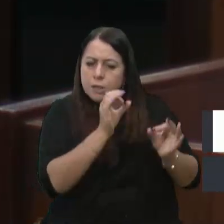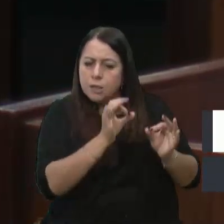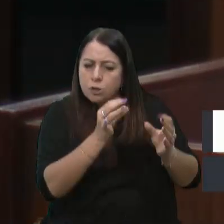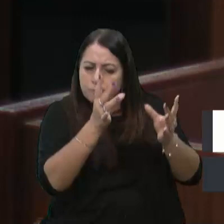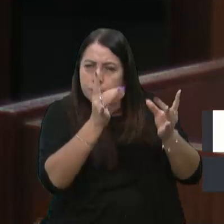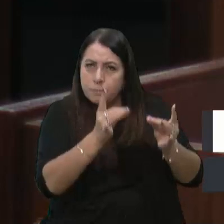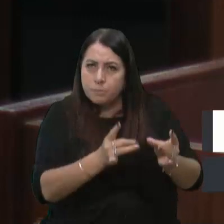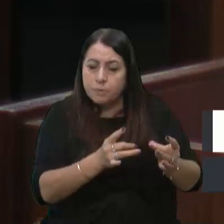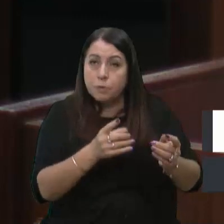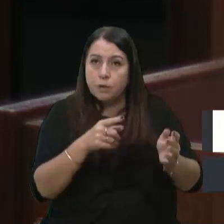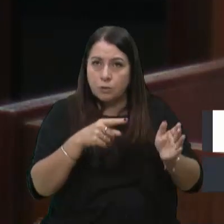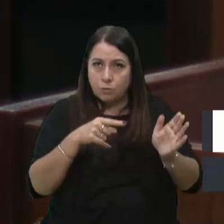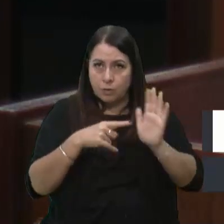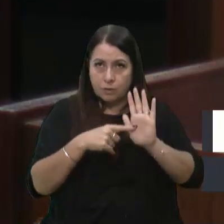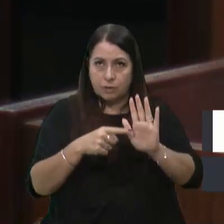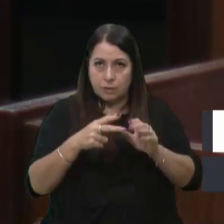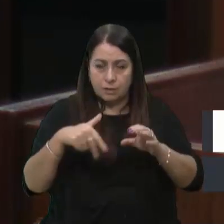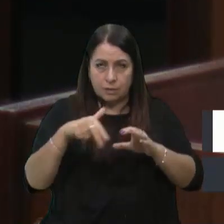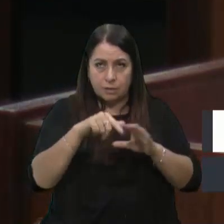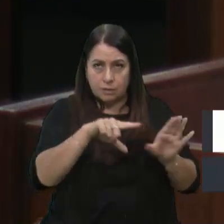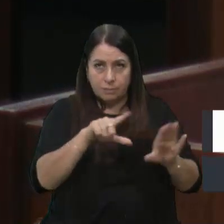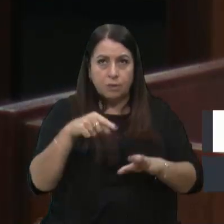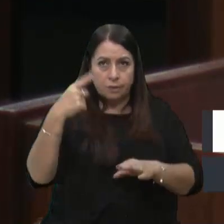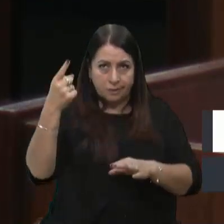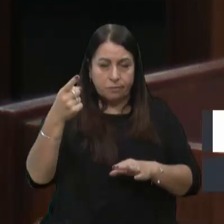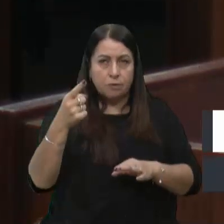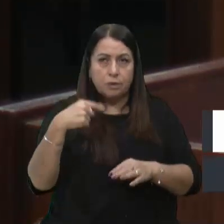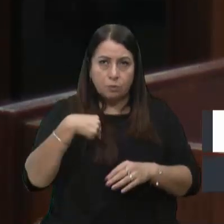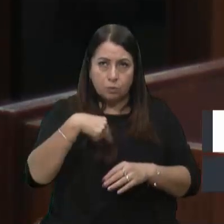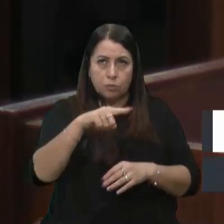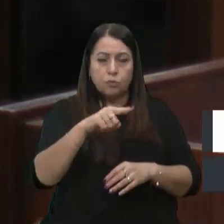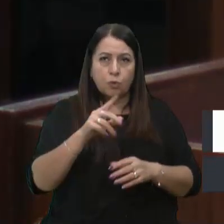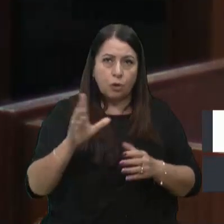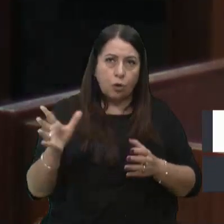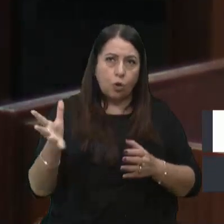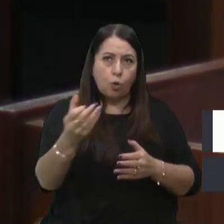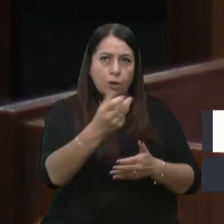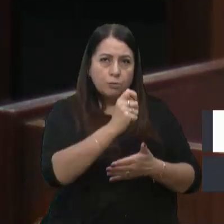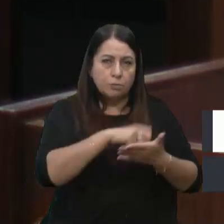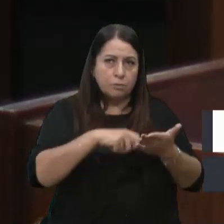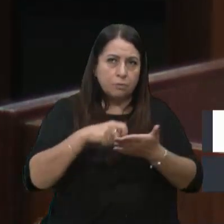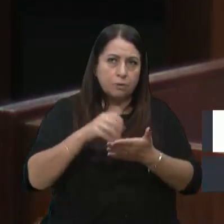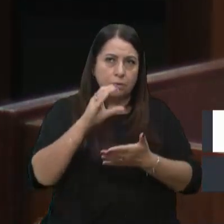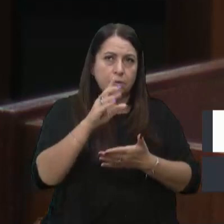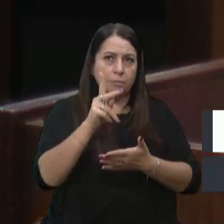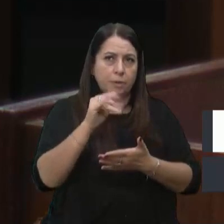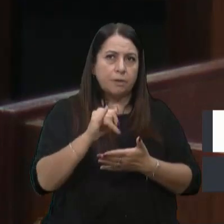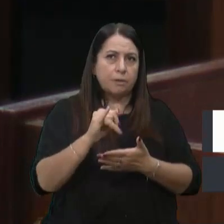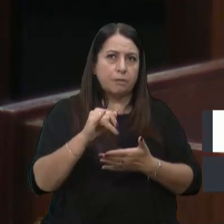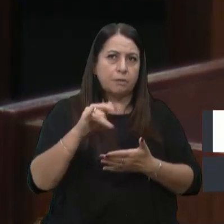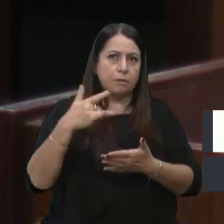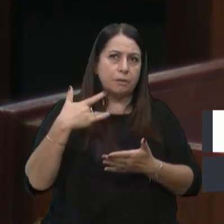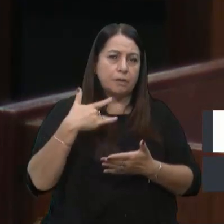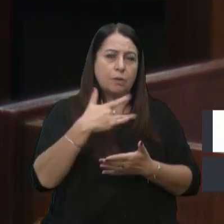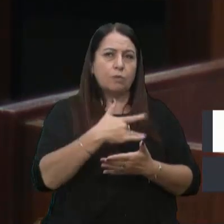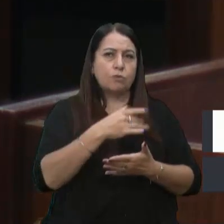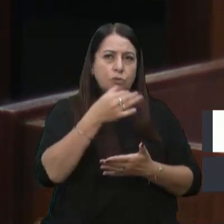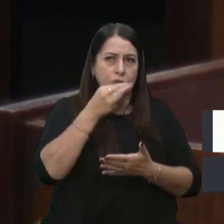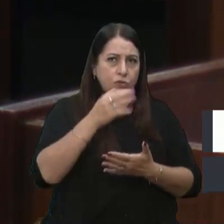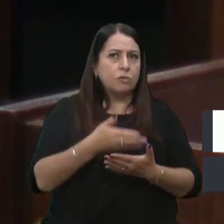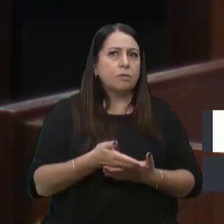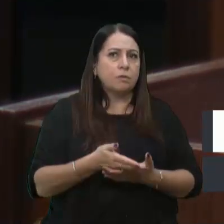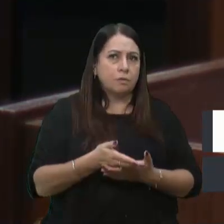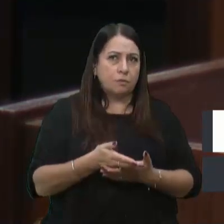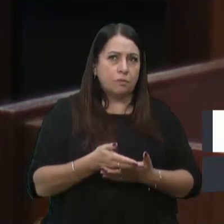eu quero anunciar neste momento aqui na Tribuna que semana que vem estarei colhendo assinaturas para a gente montar uma CPI da Saúde de Caxias do Sul